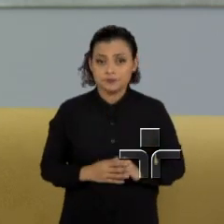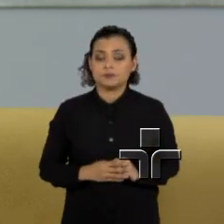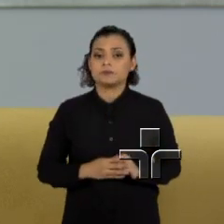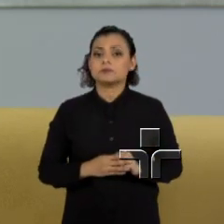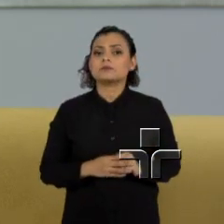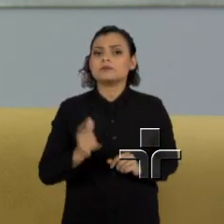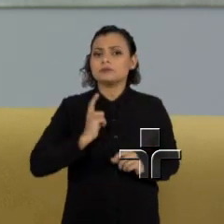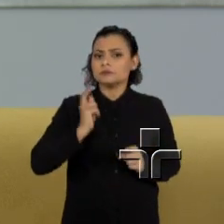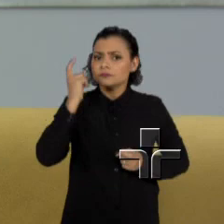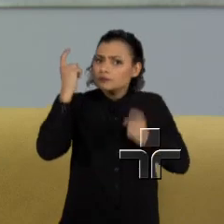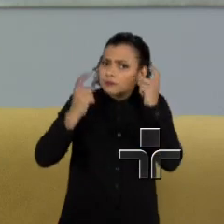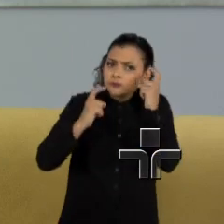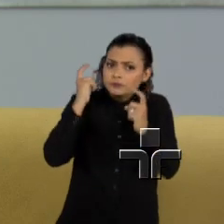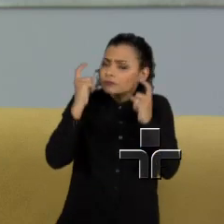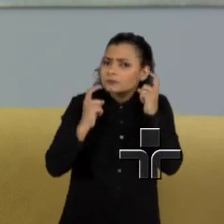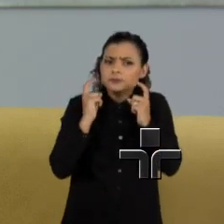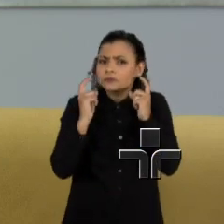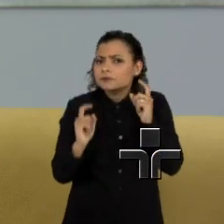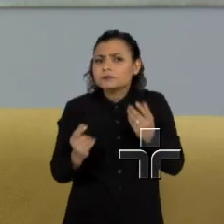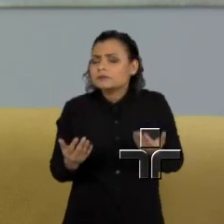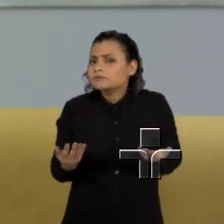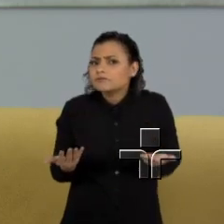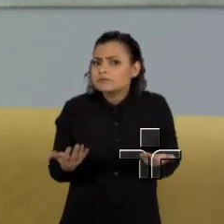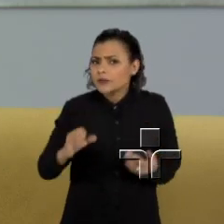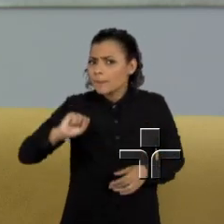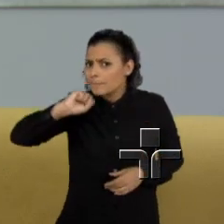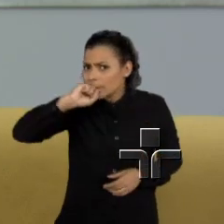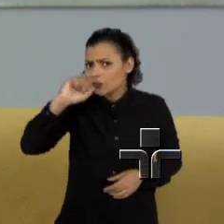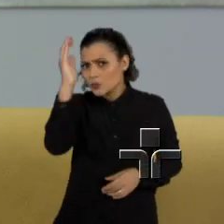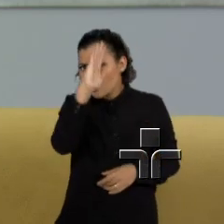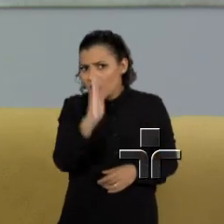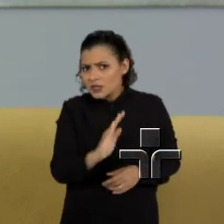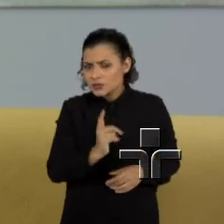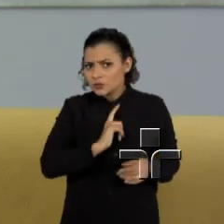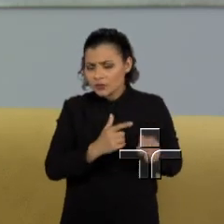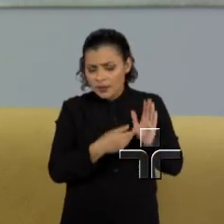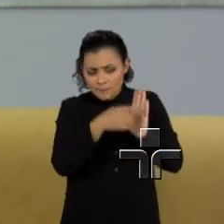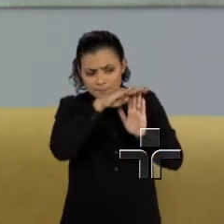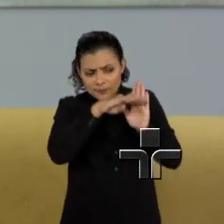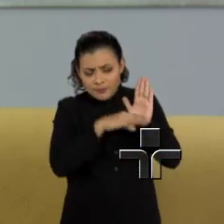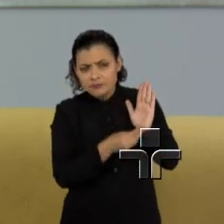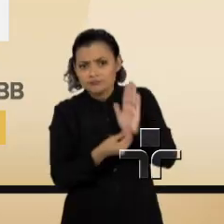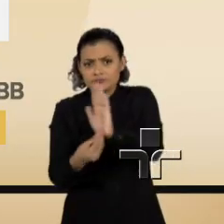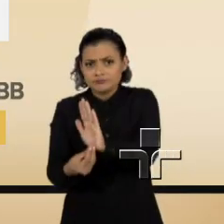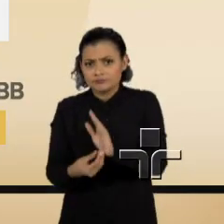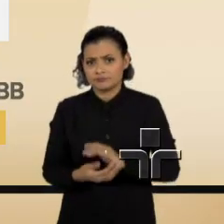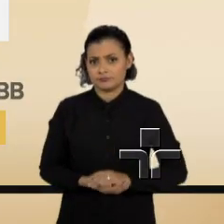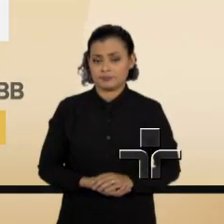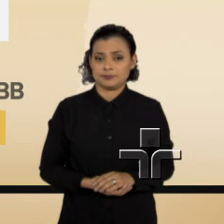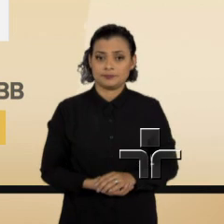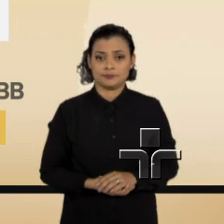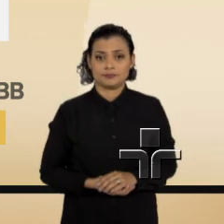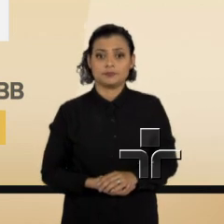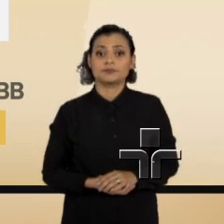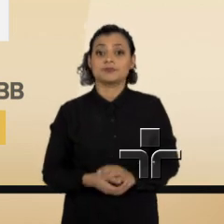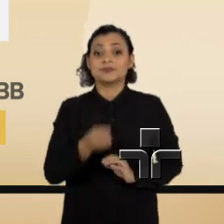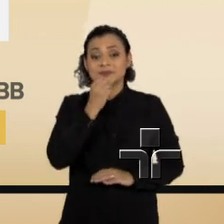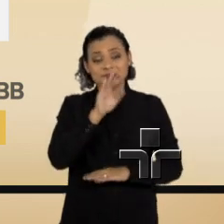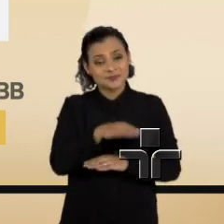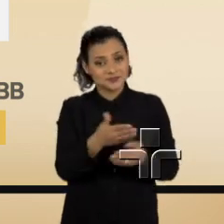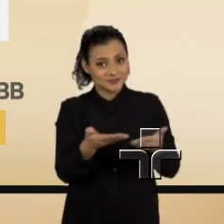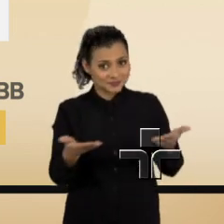de preocupações os bispos brasileiros vão levar a esse sínodo. Boa